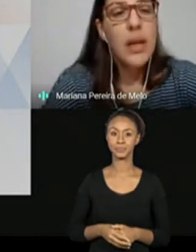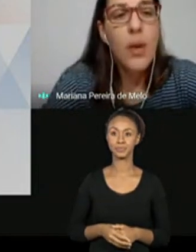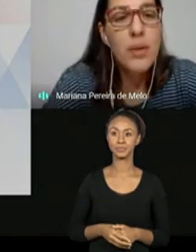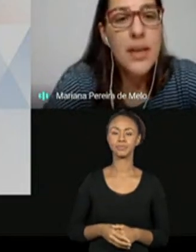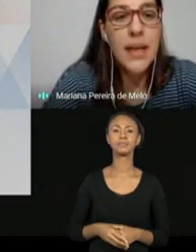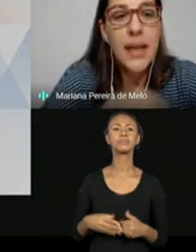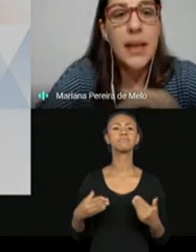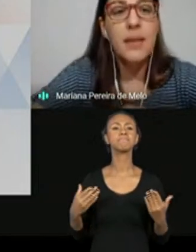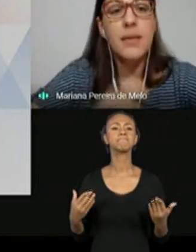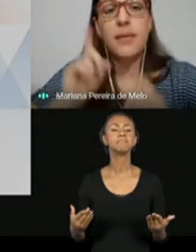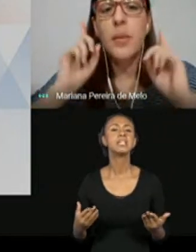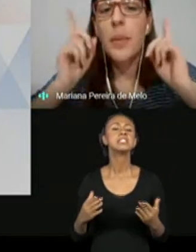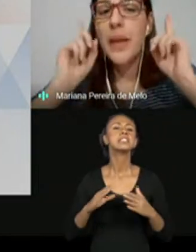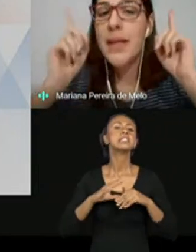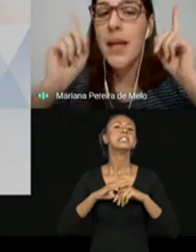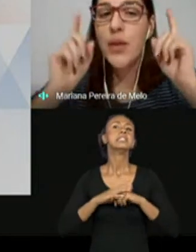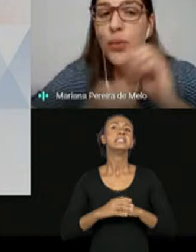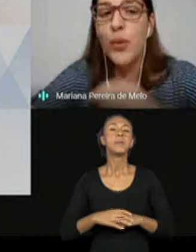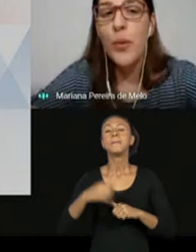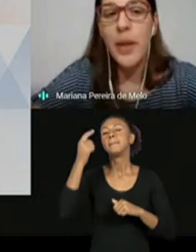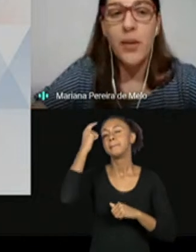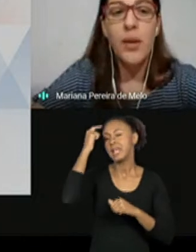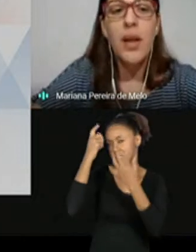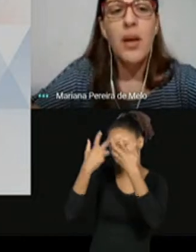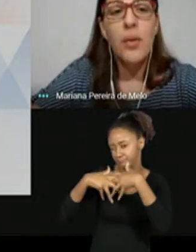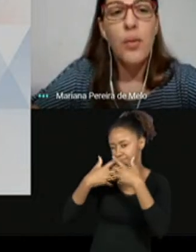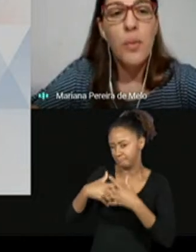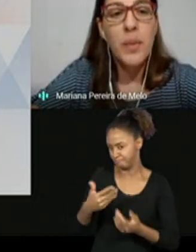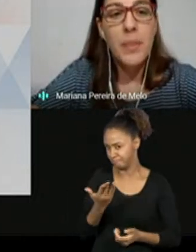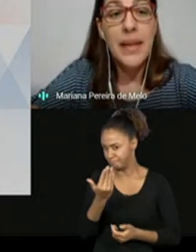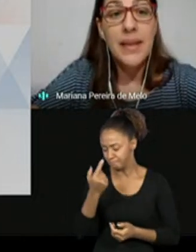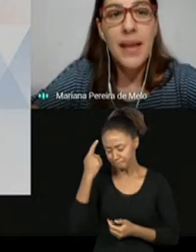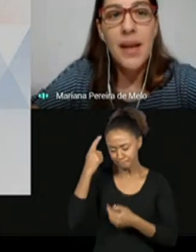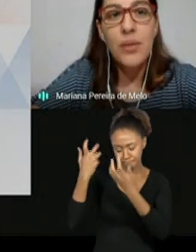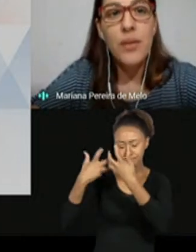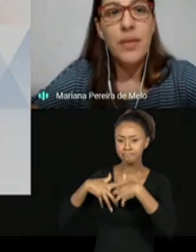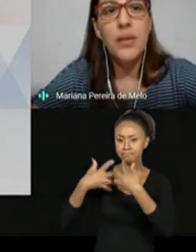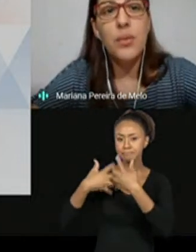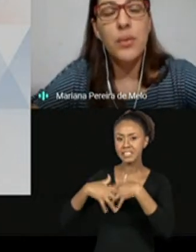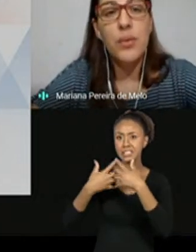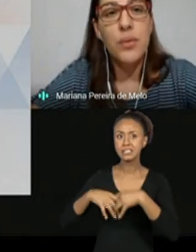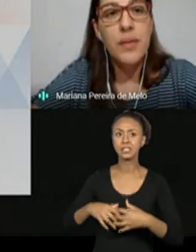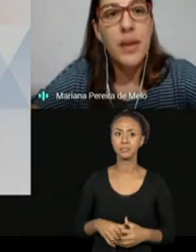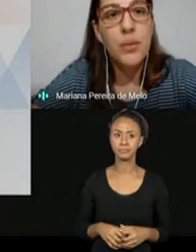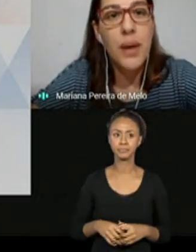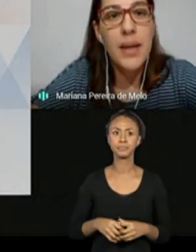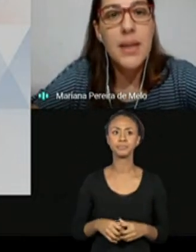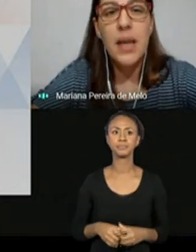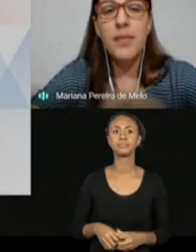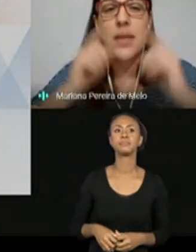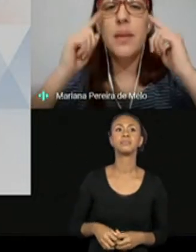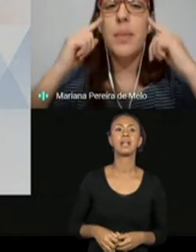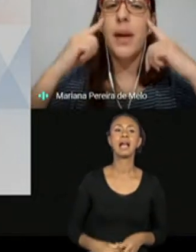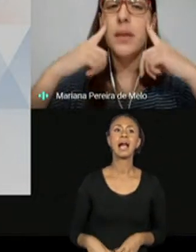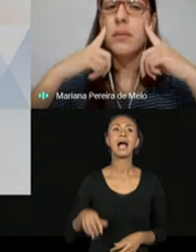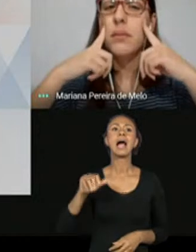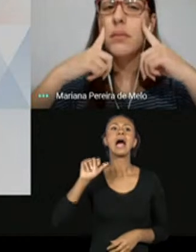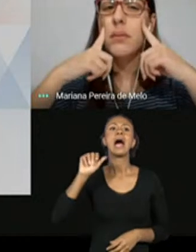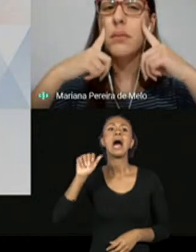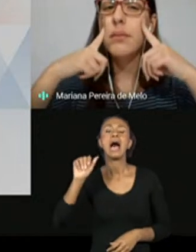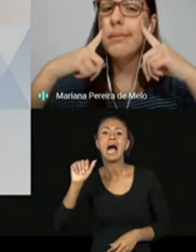E qual seria, vamos pensar aí junto comigo, o complementar do evento A, sair face